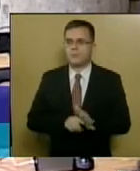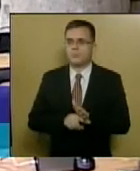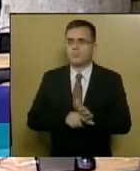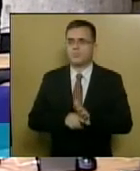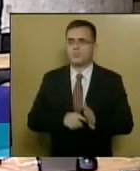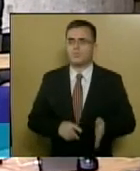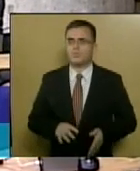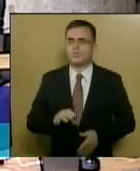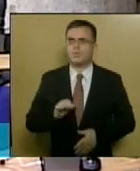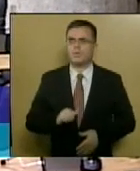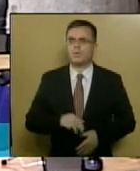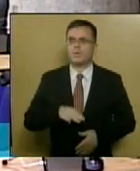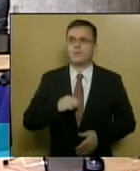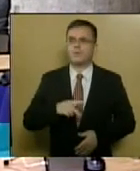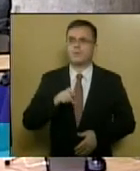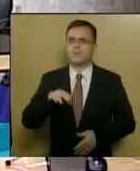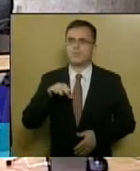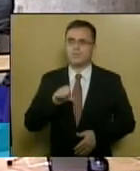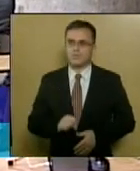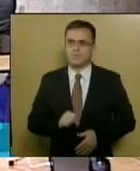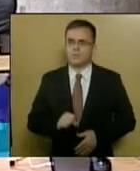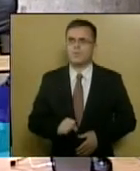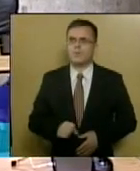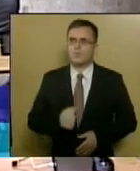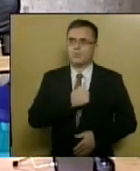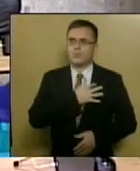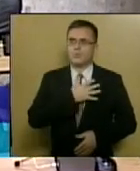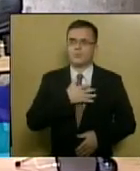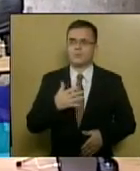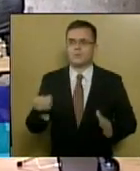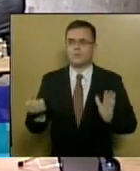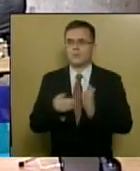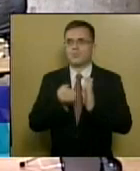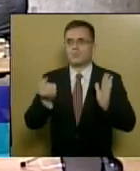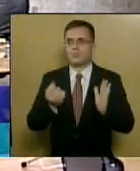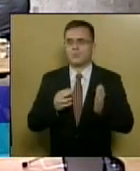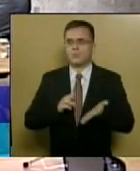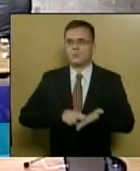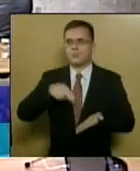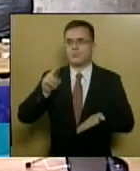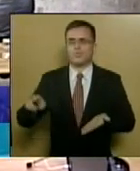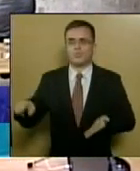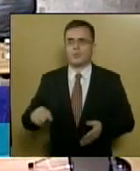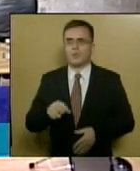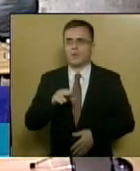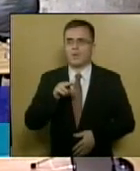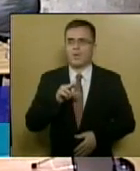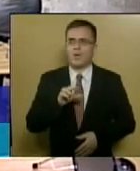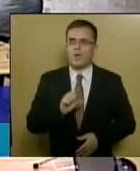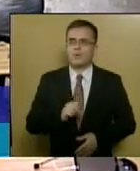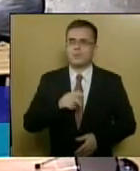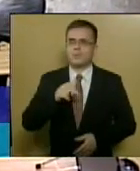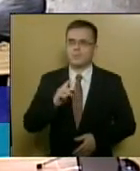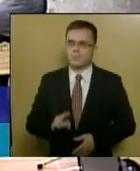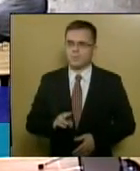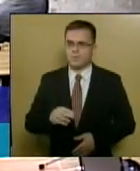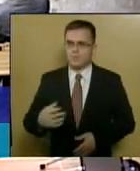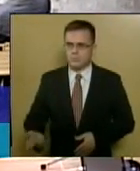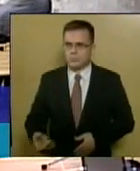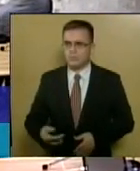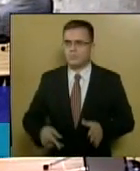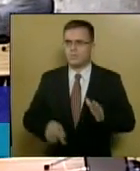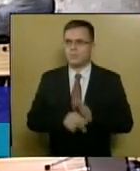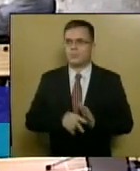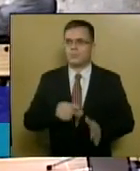senhor Mardeu José de Andrade, superintendente do Patrimônio da União SPU, o ex-deputado estadual